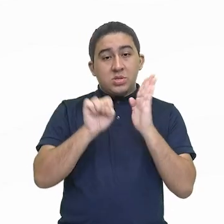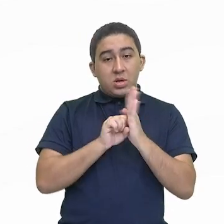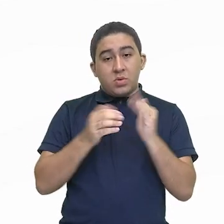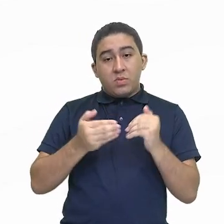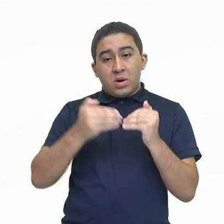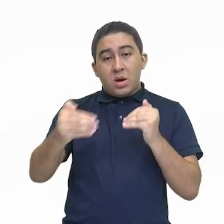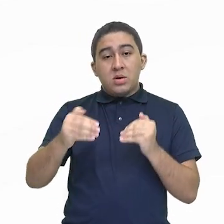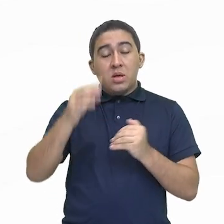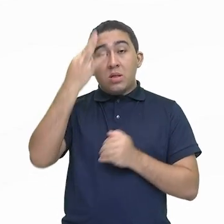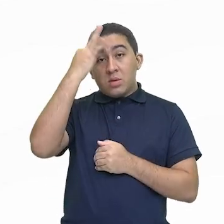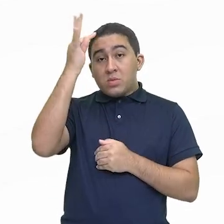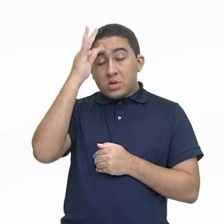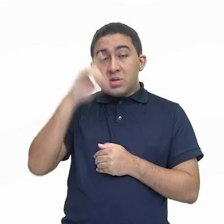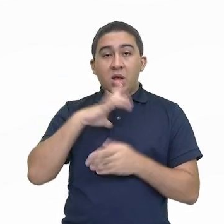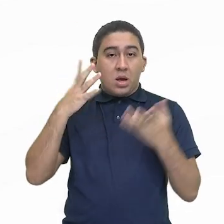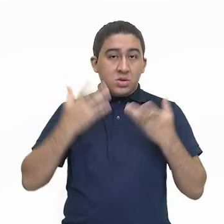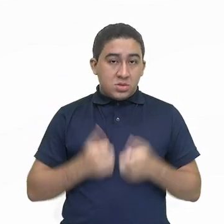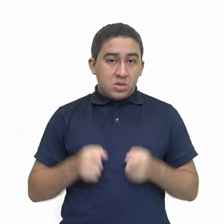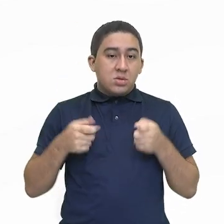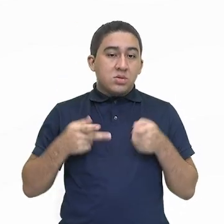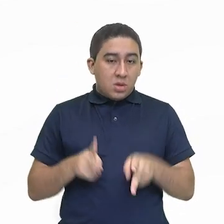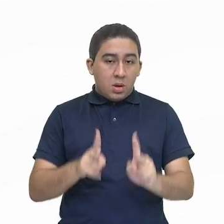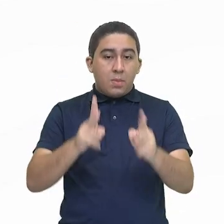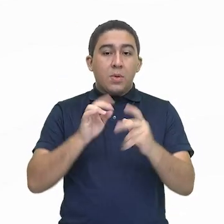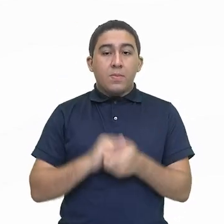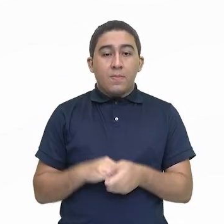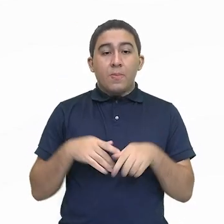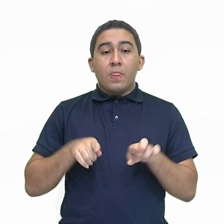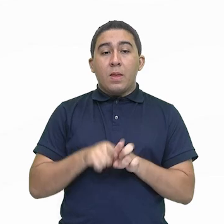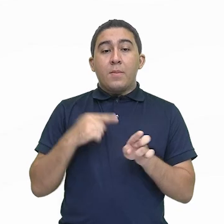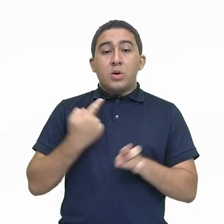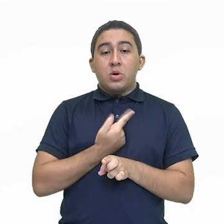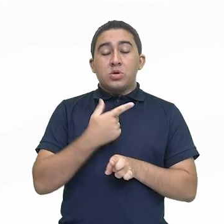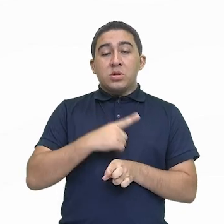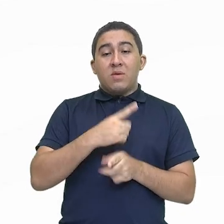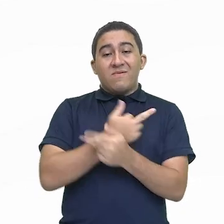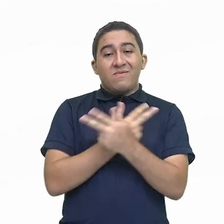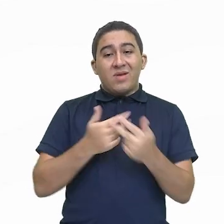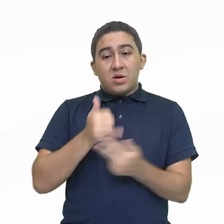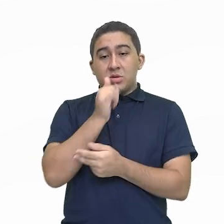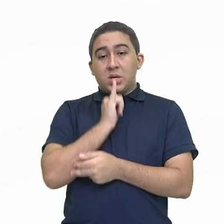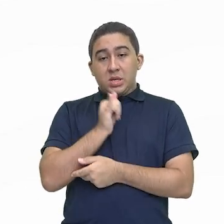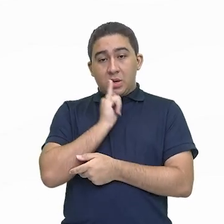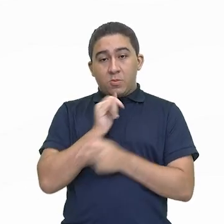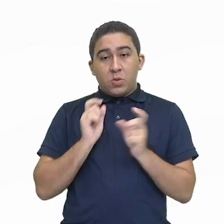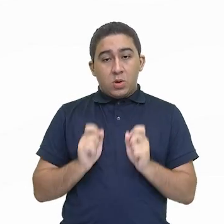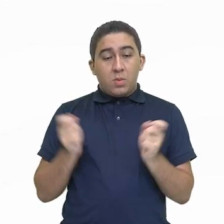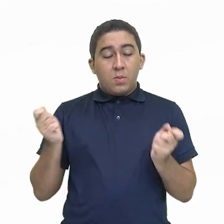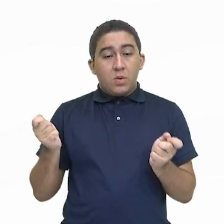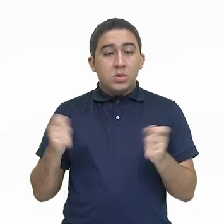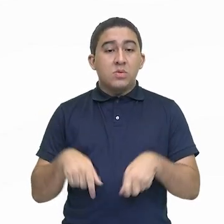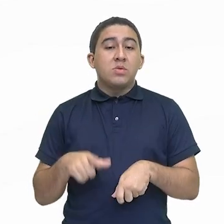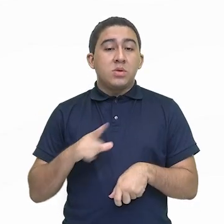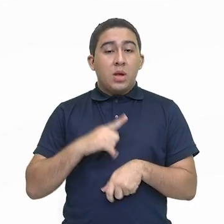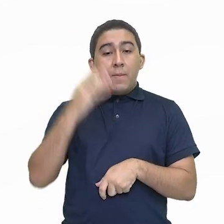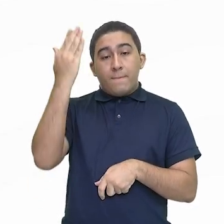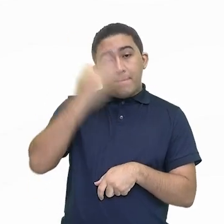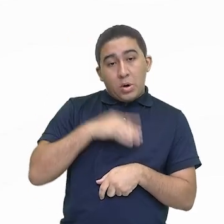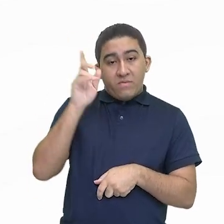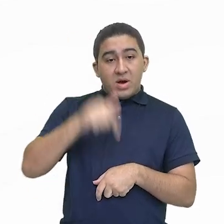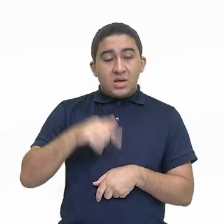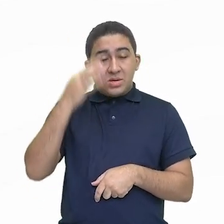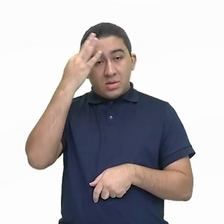essa teoria foi amplamente aceita, né? E aí nós temos vários exemplos que comprovavam,